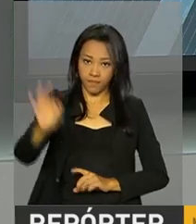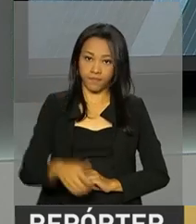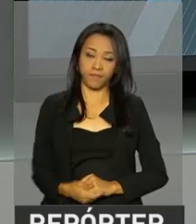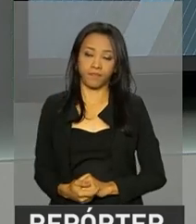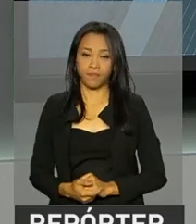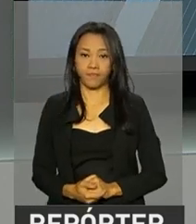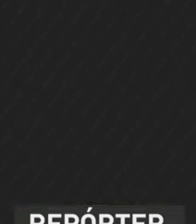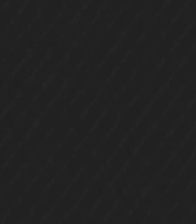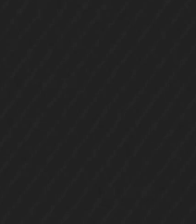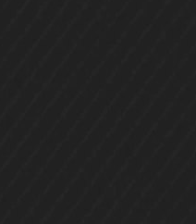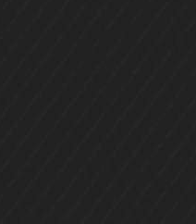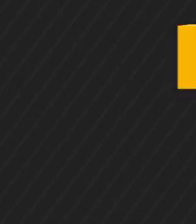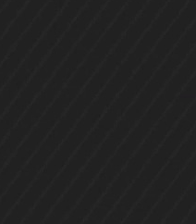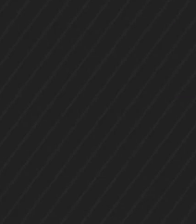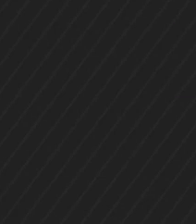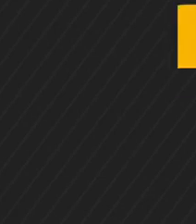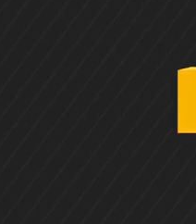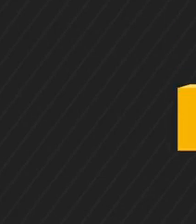Federal